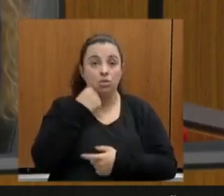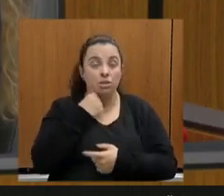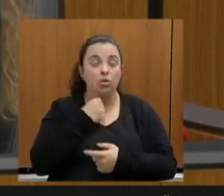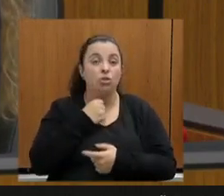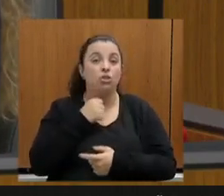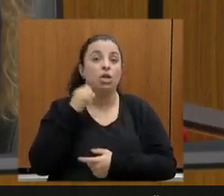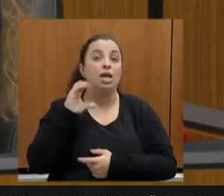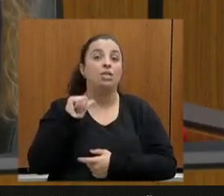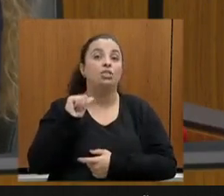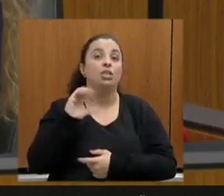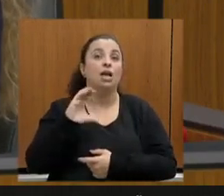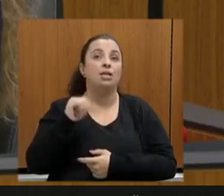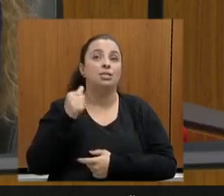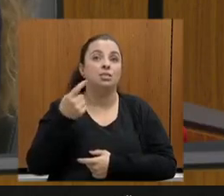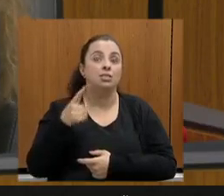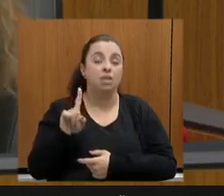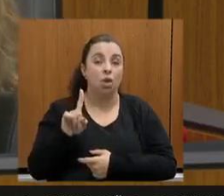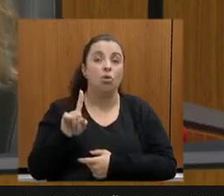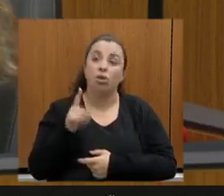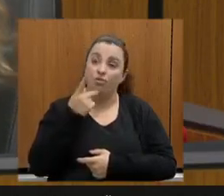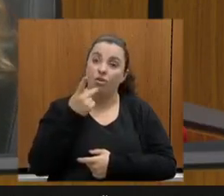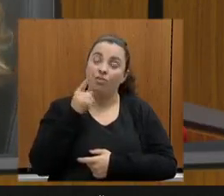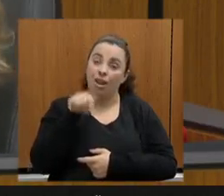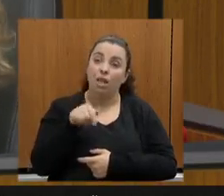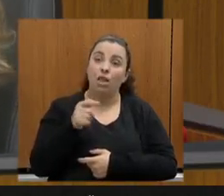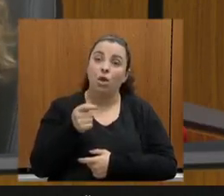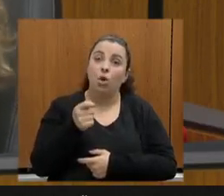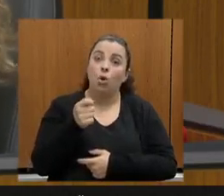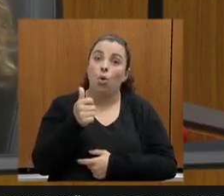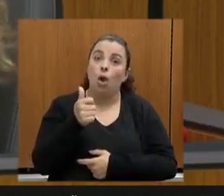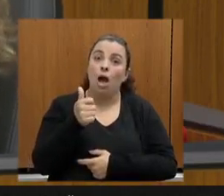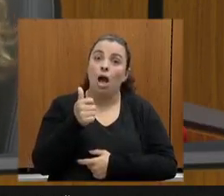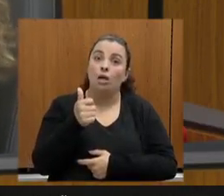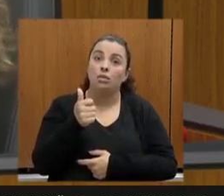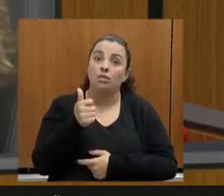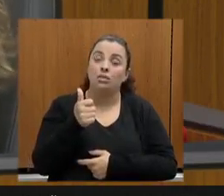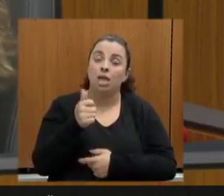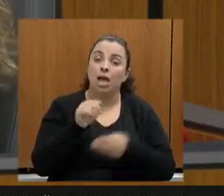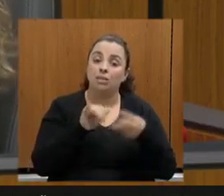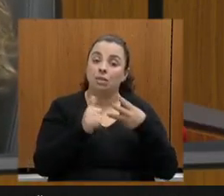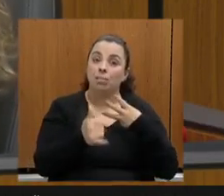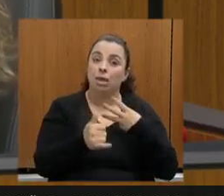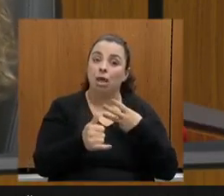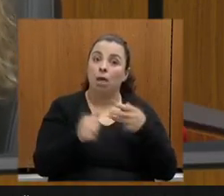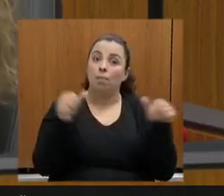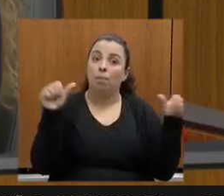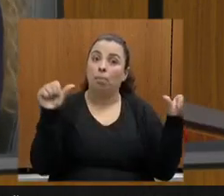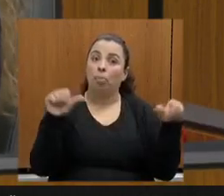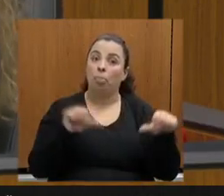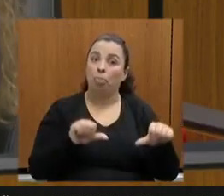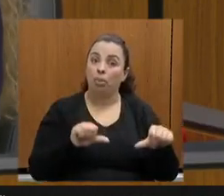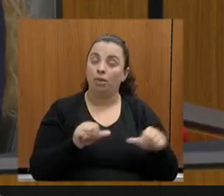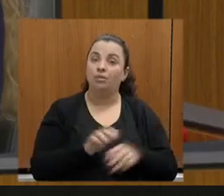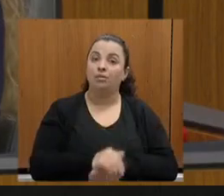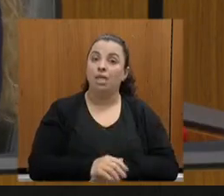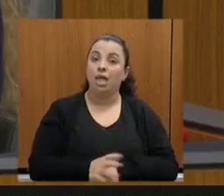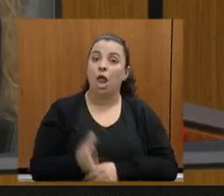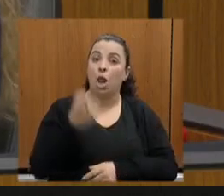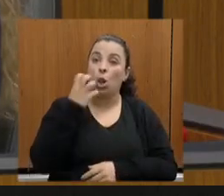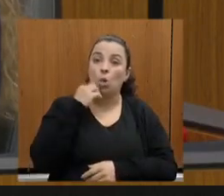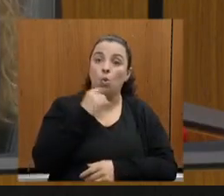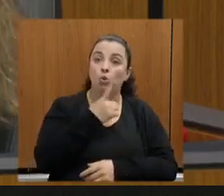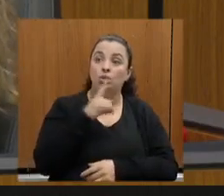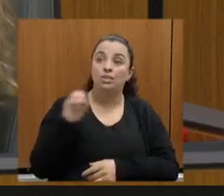também o que Quase quebrou Quase quebrou a Cemig quem distribui a lucros sem por